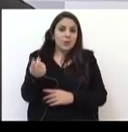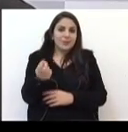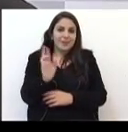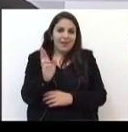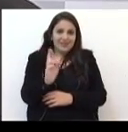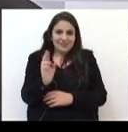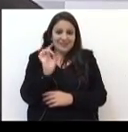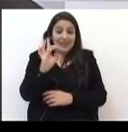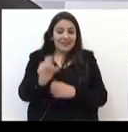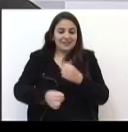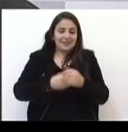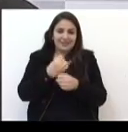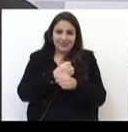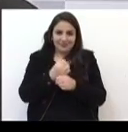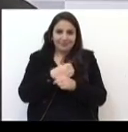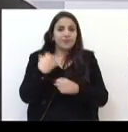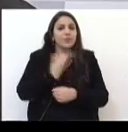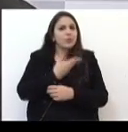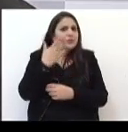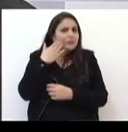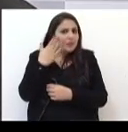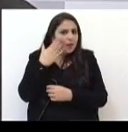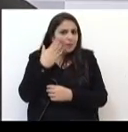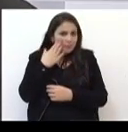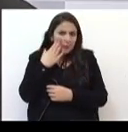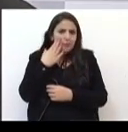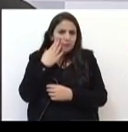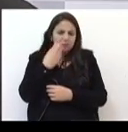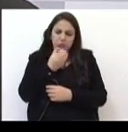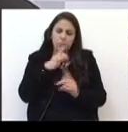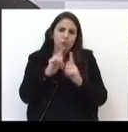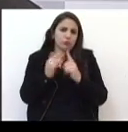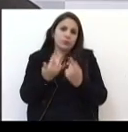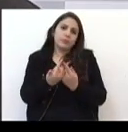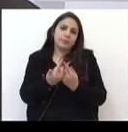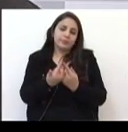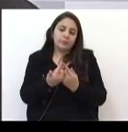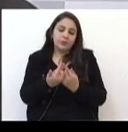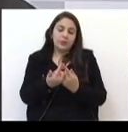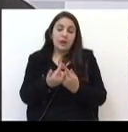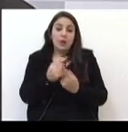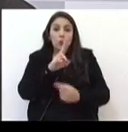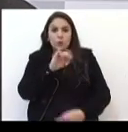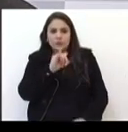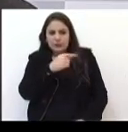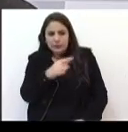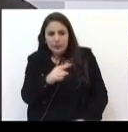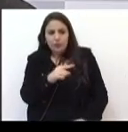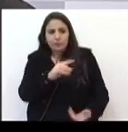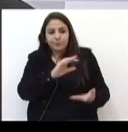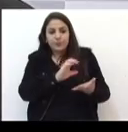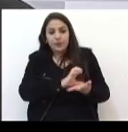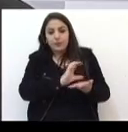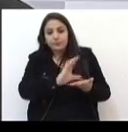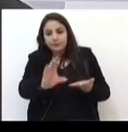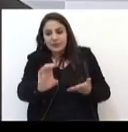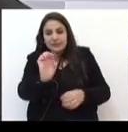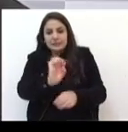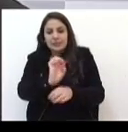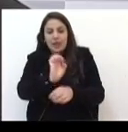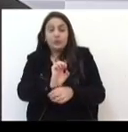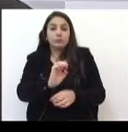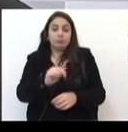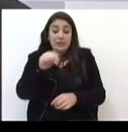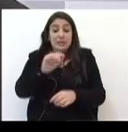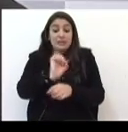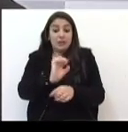ano. Mas nós sabemos que esse recurso não é bem gerido. A União passa uma parte do Estado, o Estado passa para